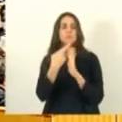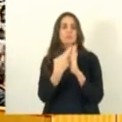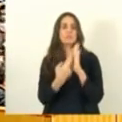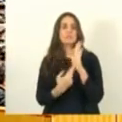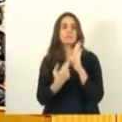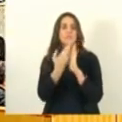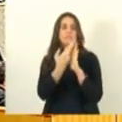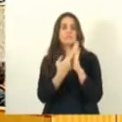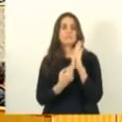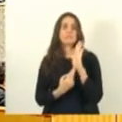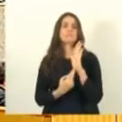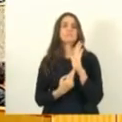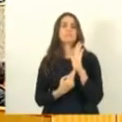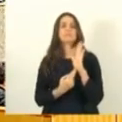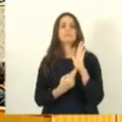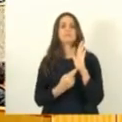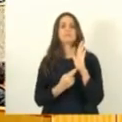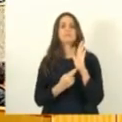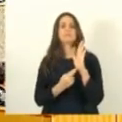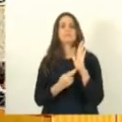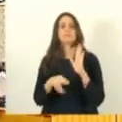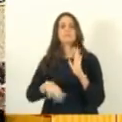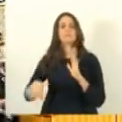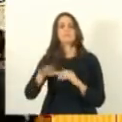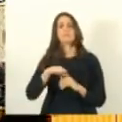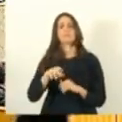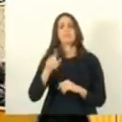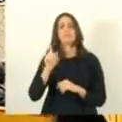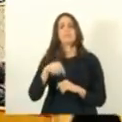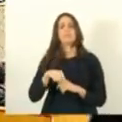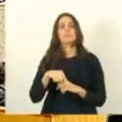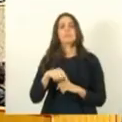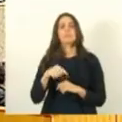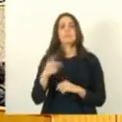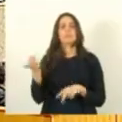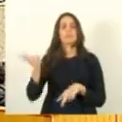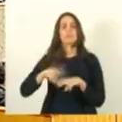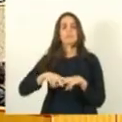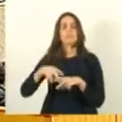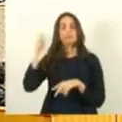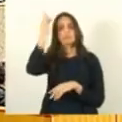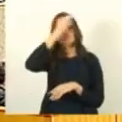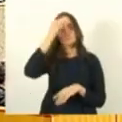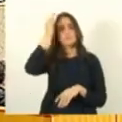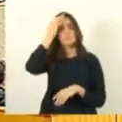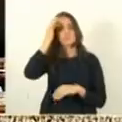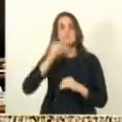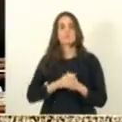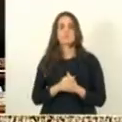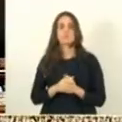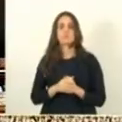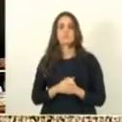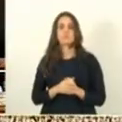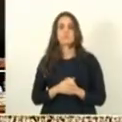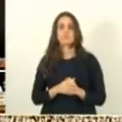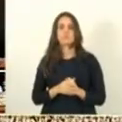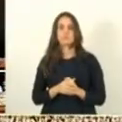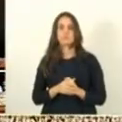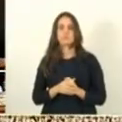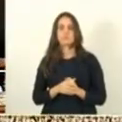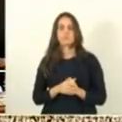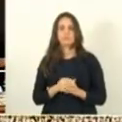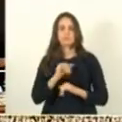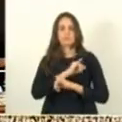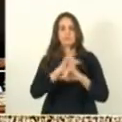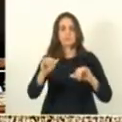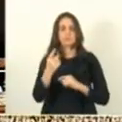de segurança socioeducativos e penitenciários do Espírito Santo. Informando aos agentes socioeducativos que o único